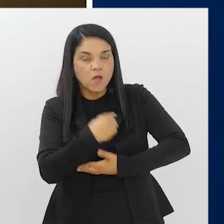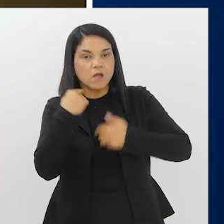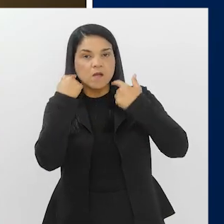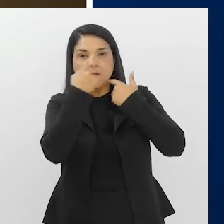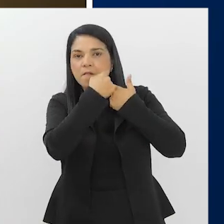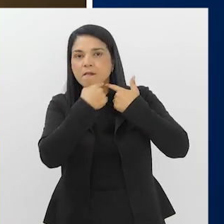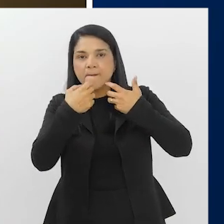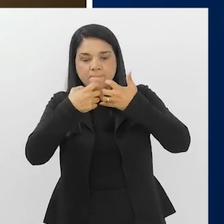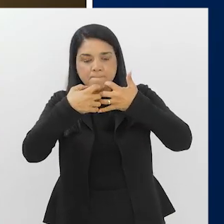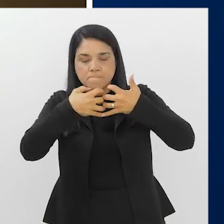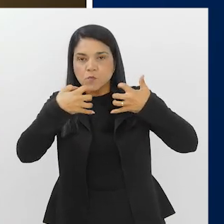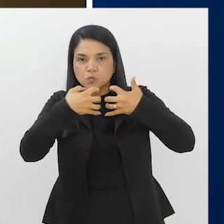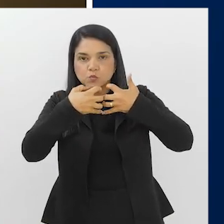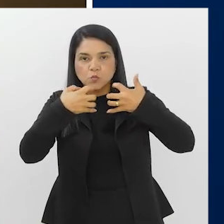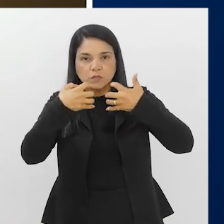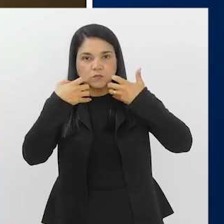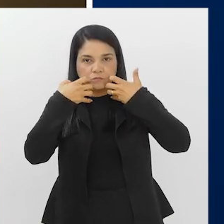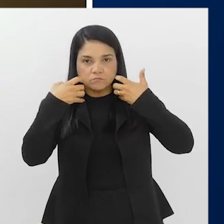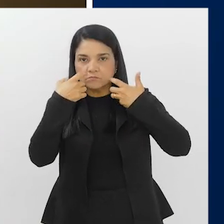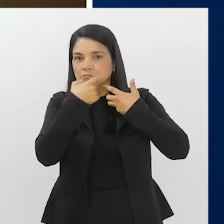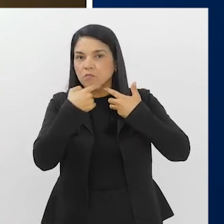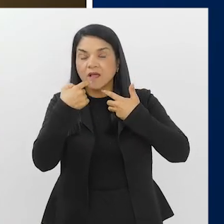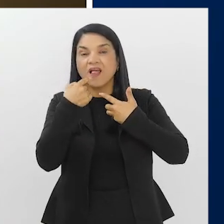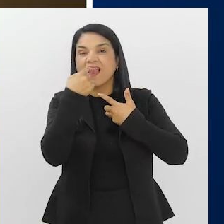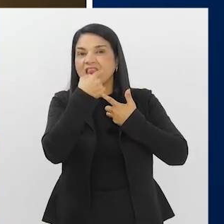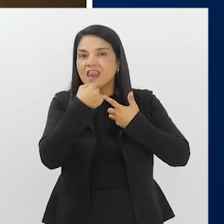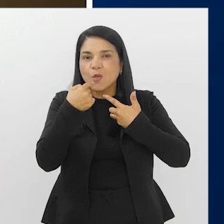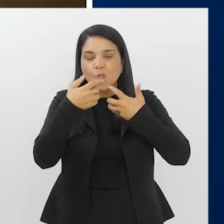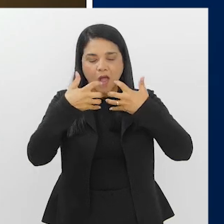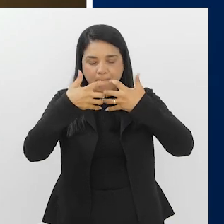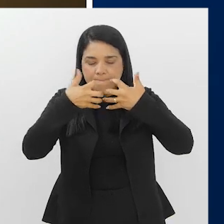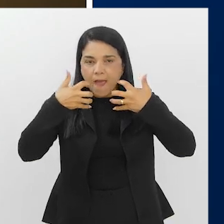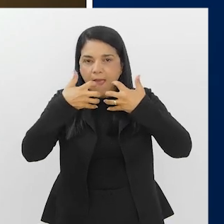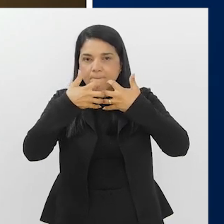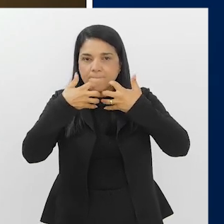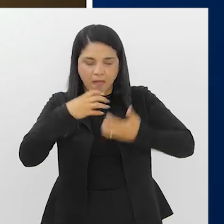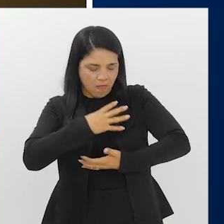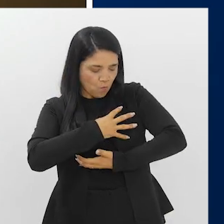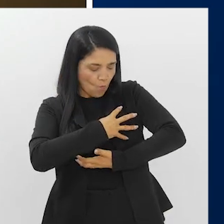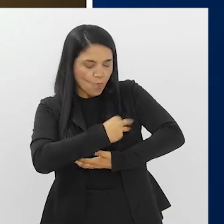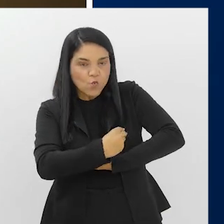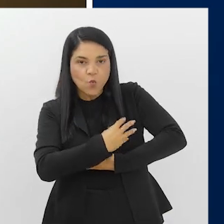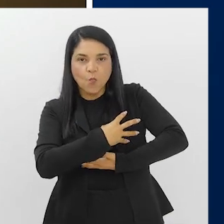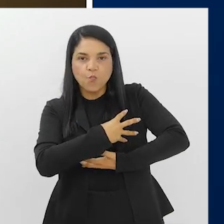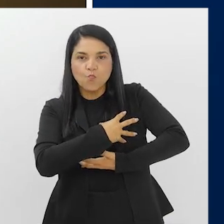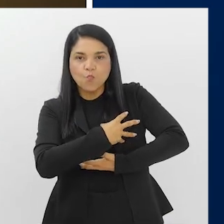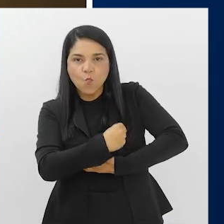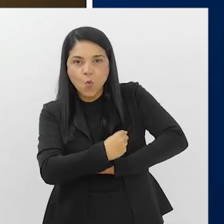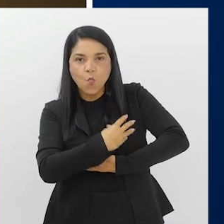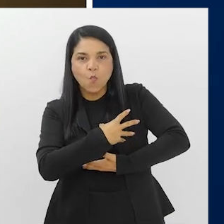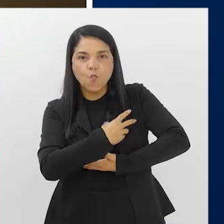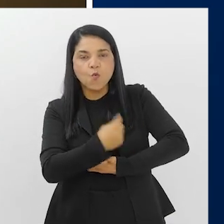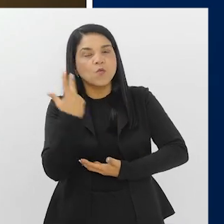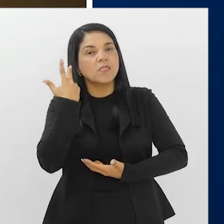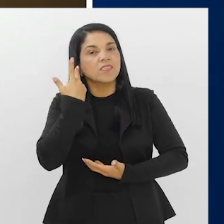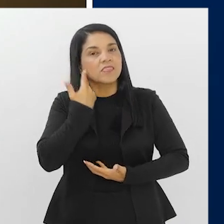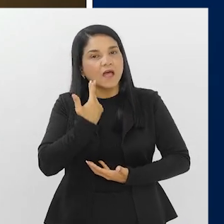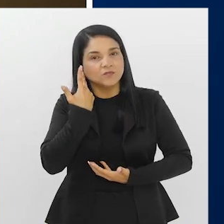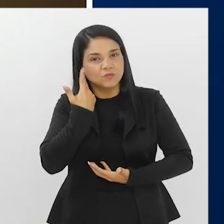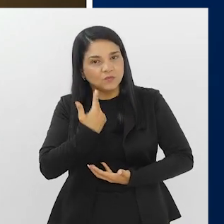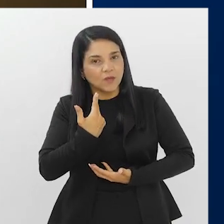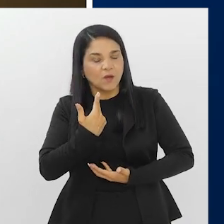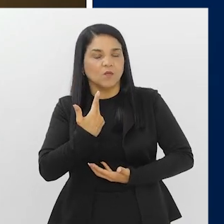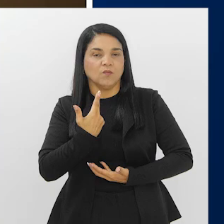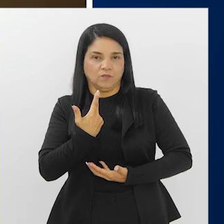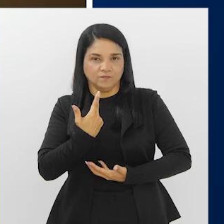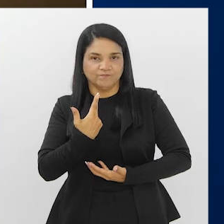essa musculatura toda da face, usar muito bem a língua para poder fazer essa ordenha do peito da mãe de forma natural, né?